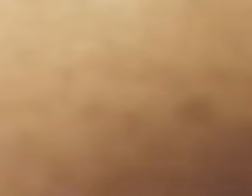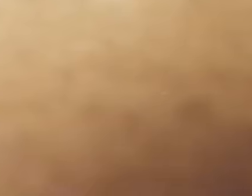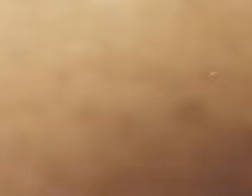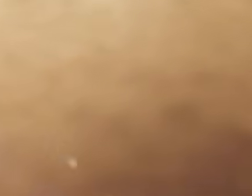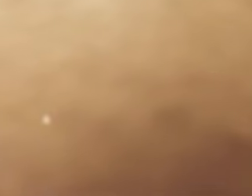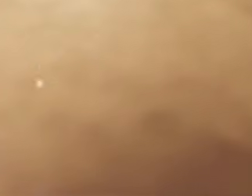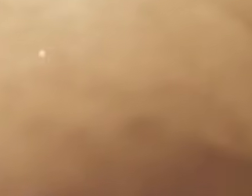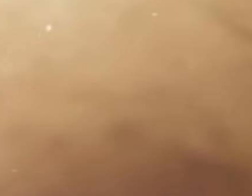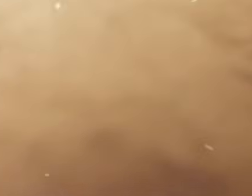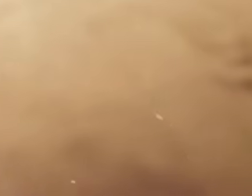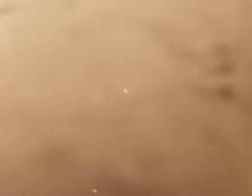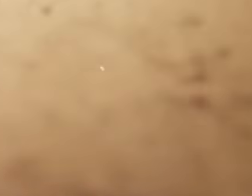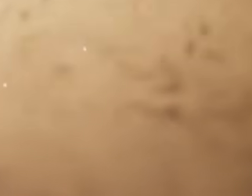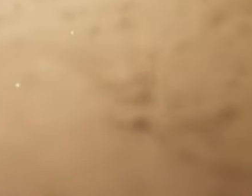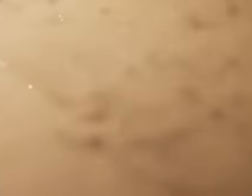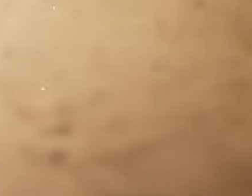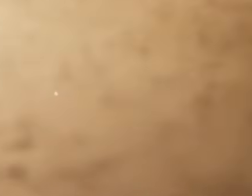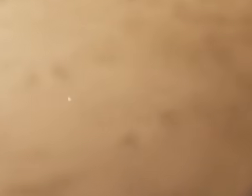Jesus.